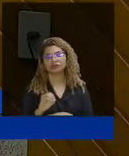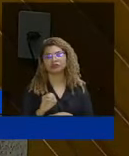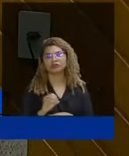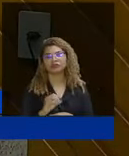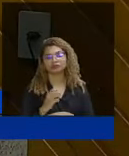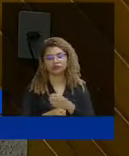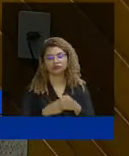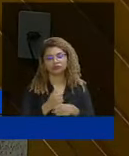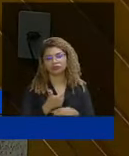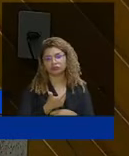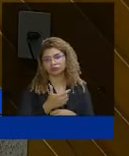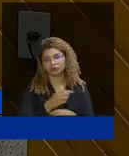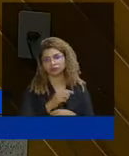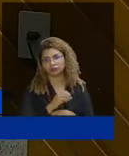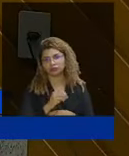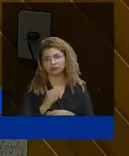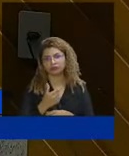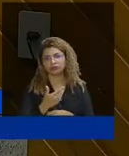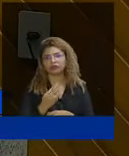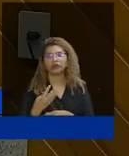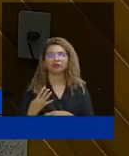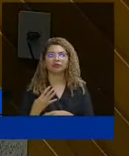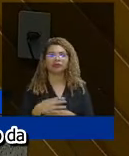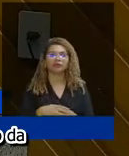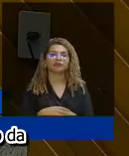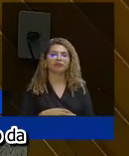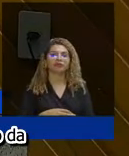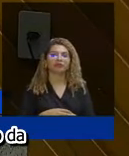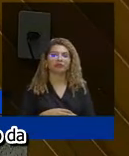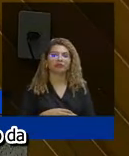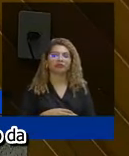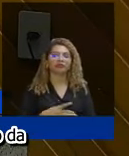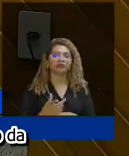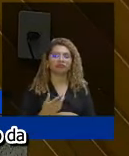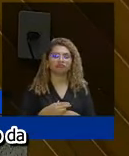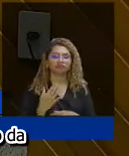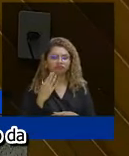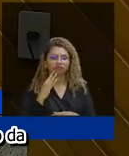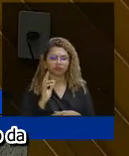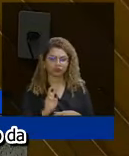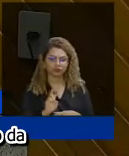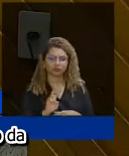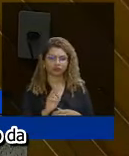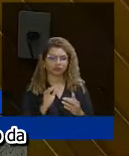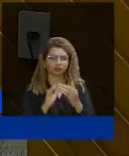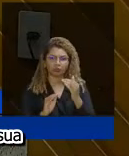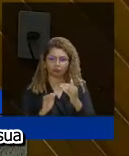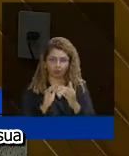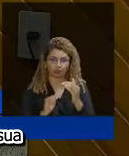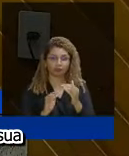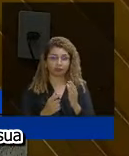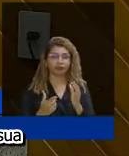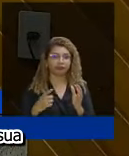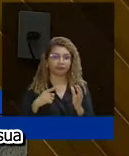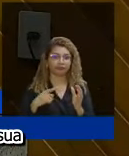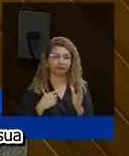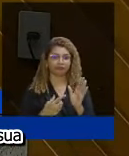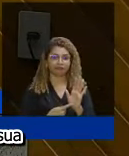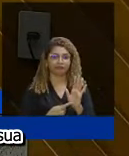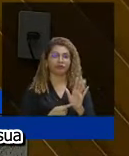0600085/2024 e essa regularização sanou a irregularidade apontada, permitindo a expedição da certidão de